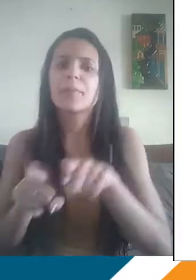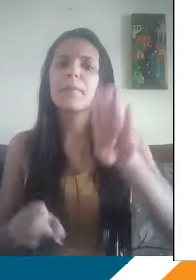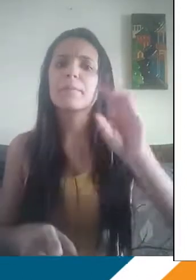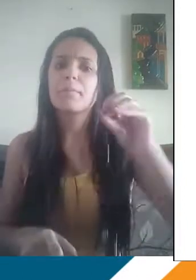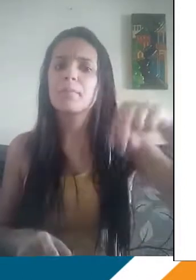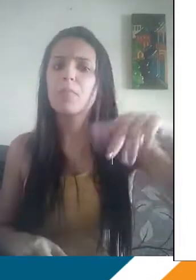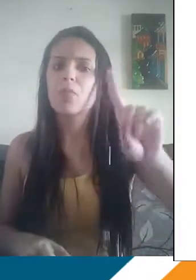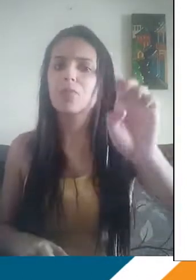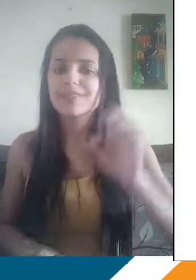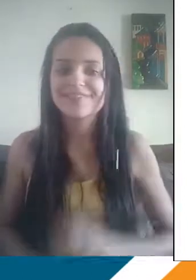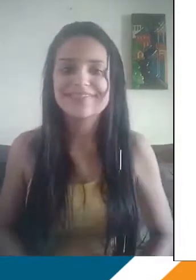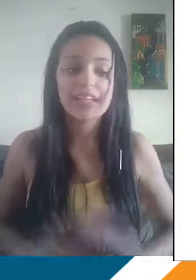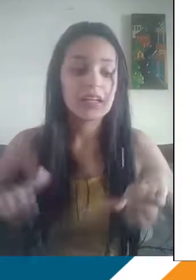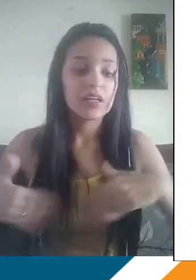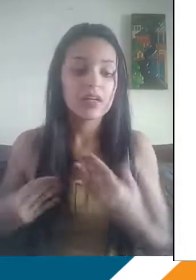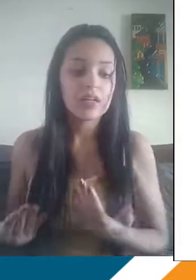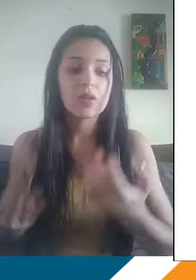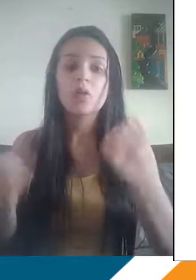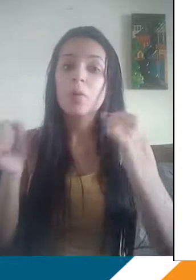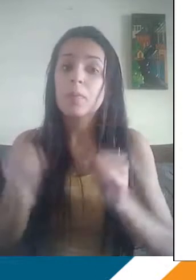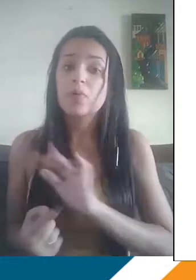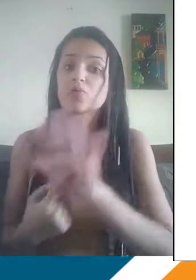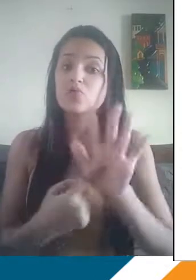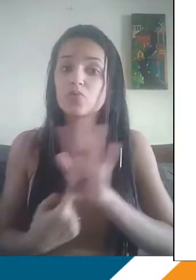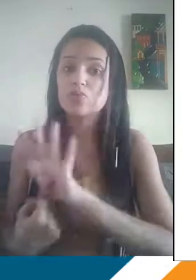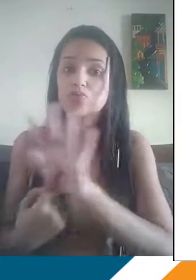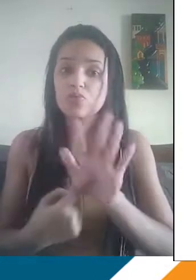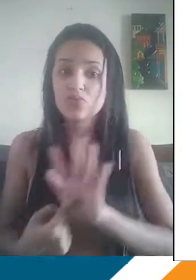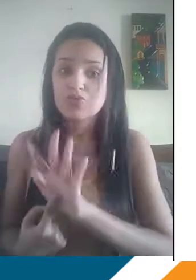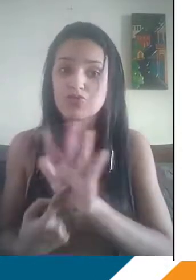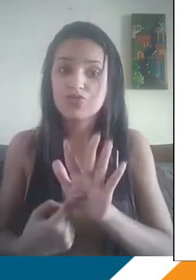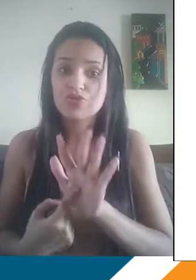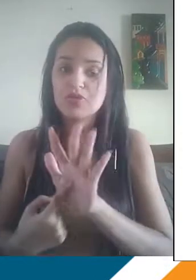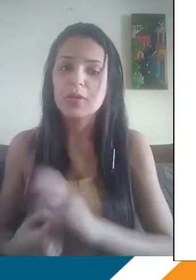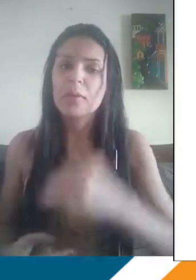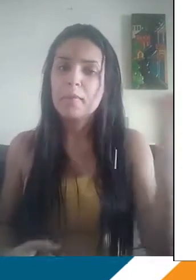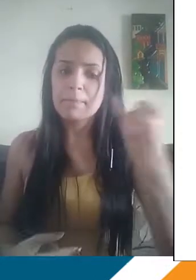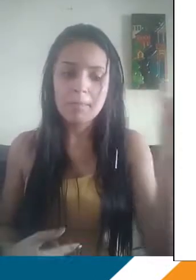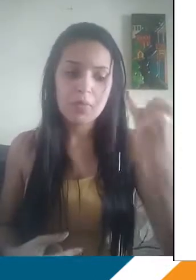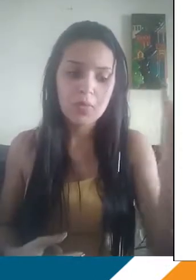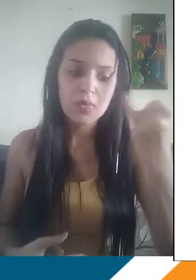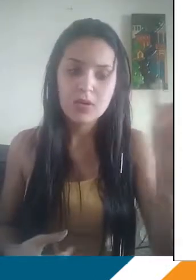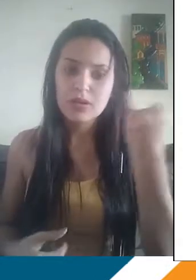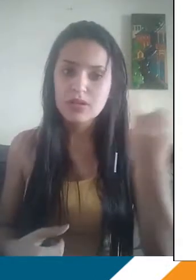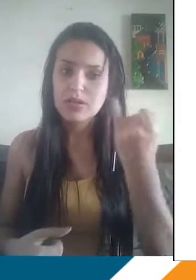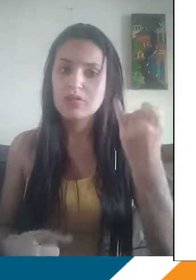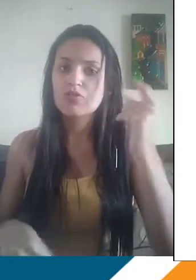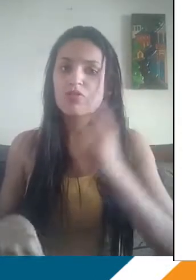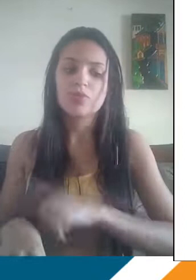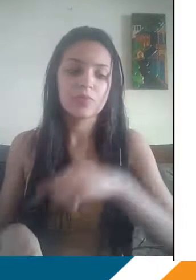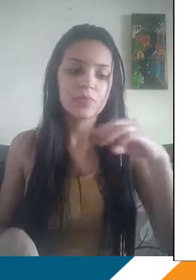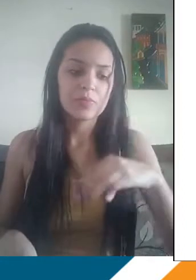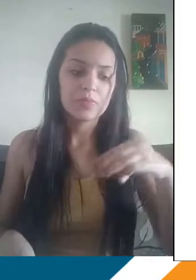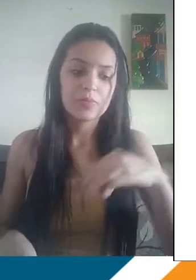duas principais características desse movimento literário o antipassadismo e o nacionalismo crítico. Essas